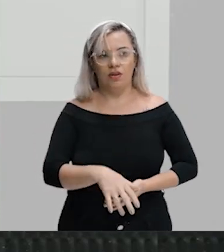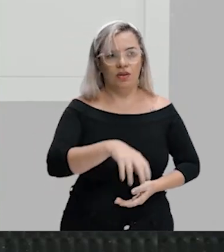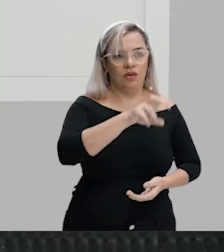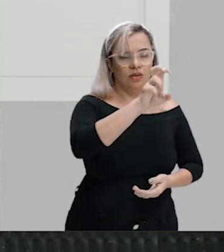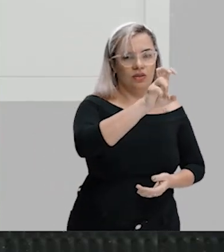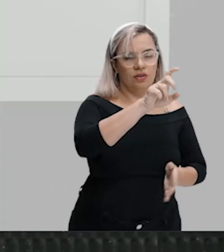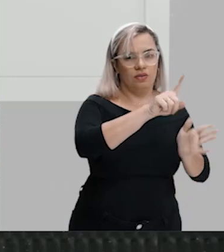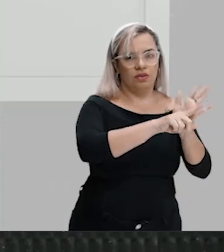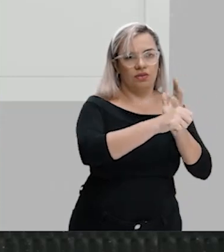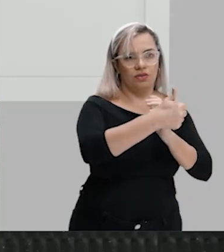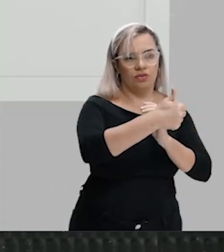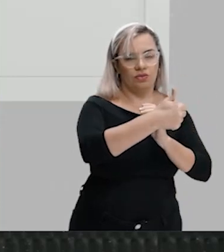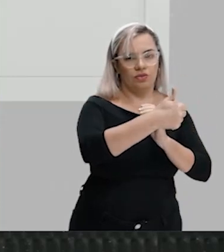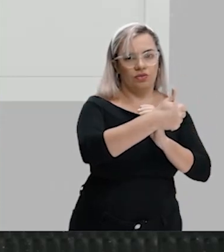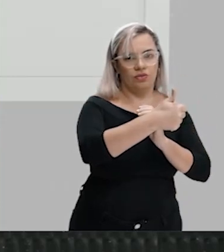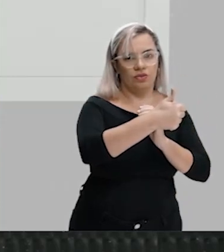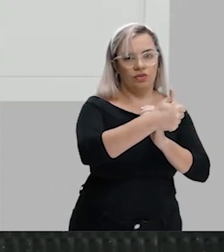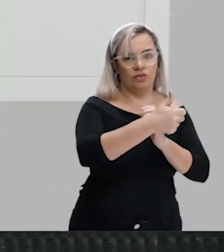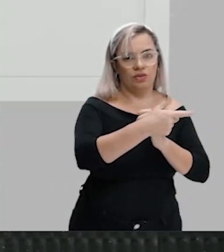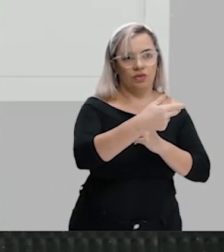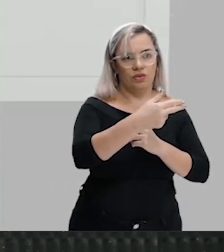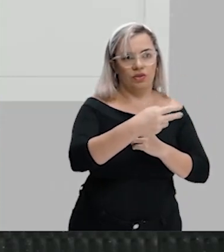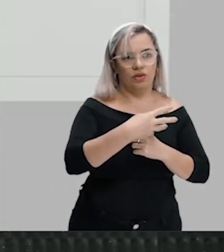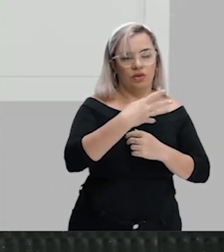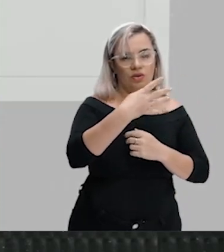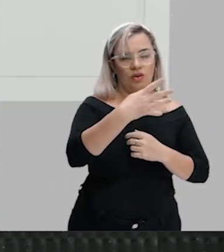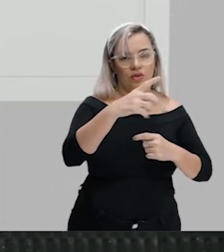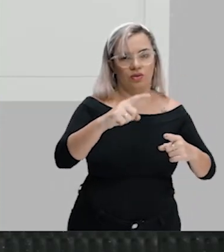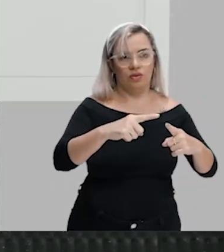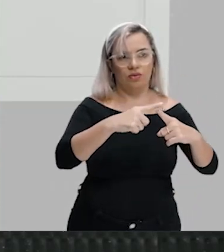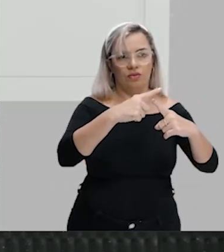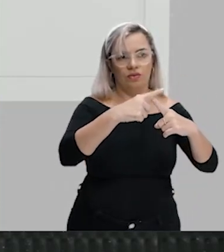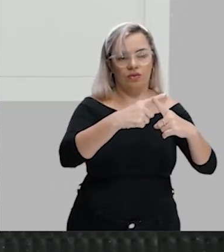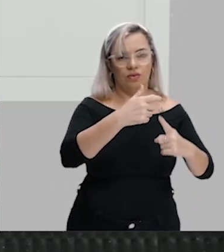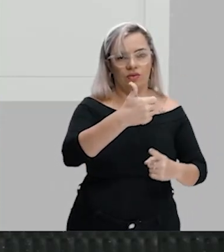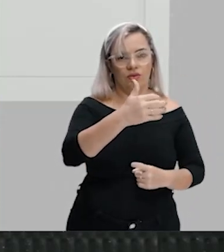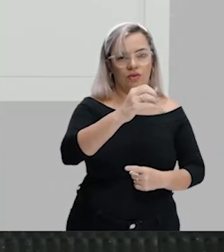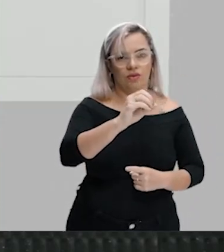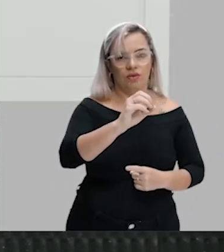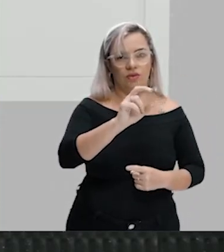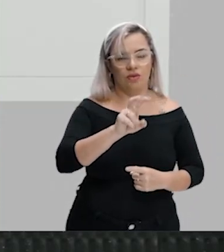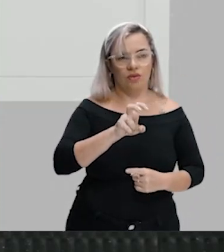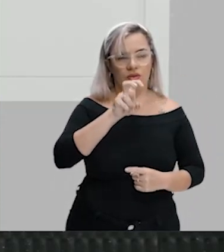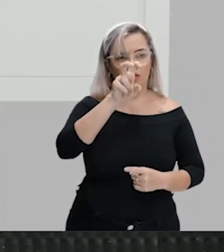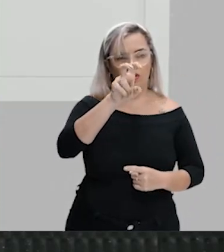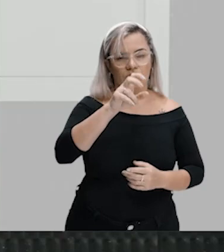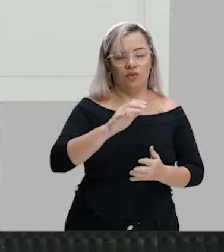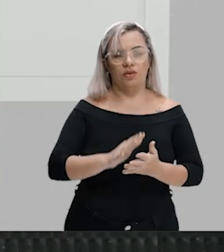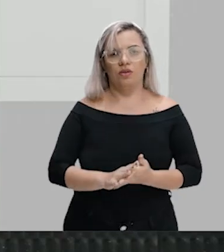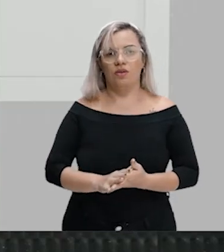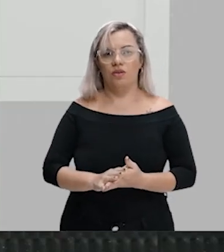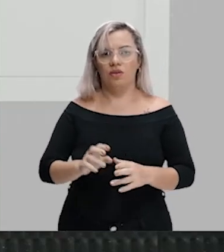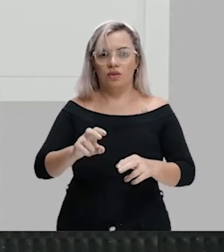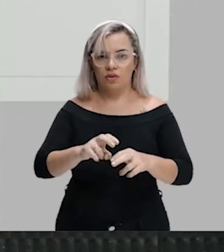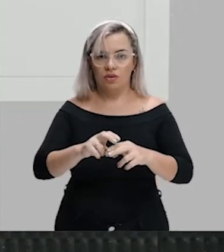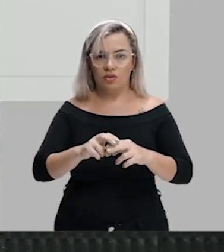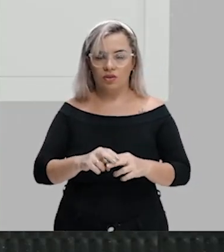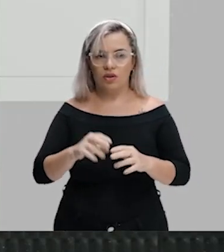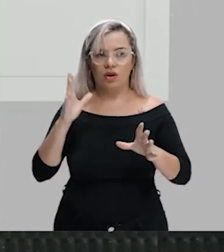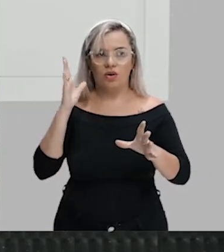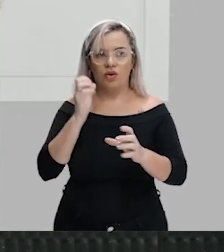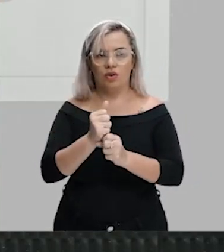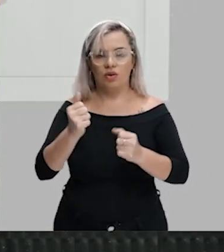10 à quinta. Então essas são as dimensões, né, do meu retângulo ali, justamente para poder eu tirar a área,